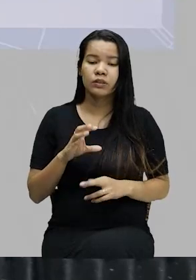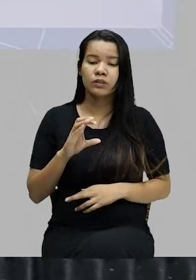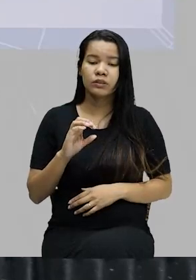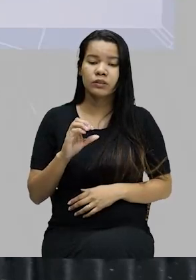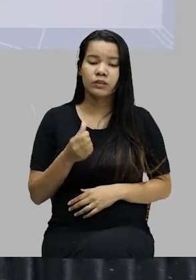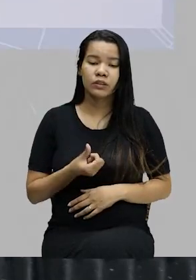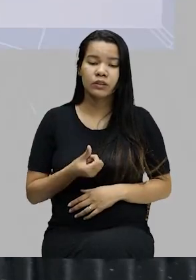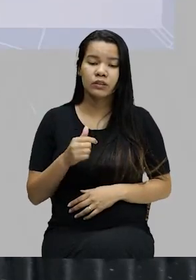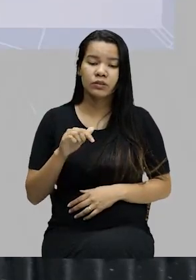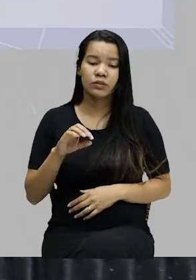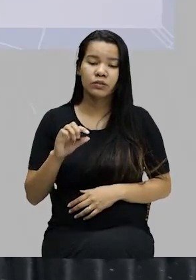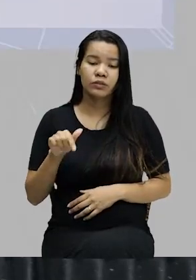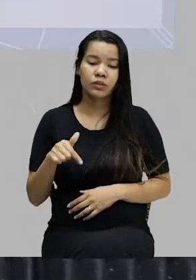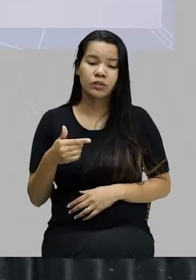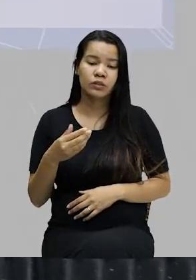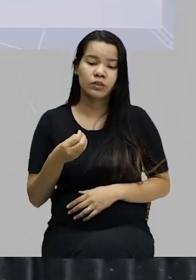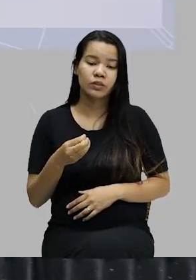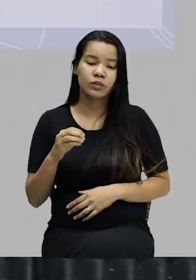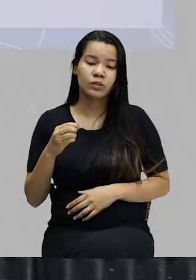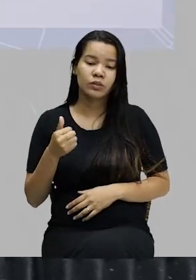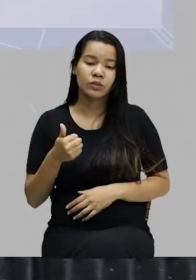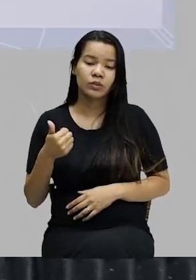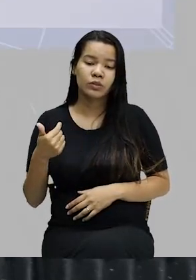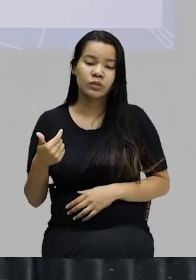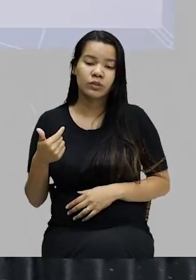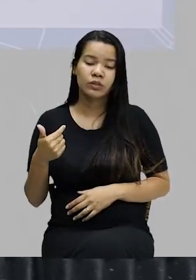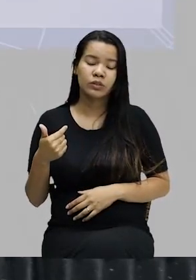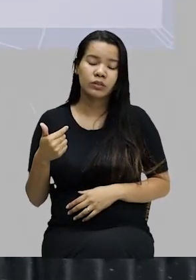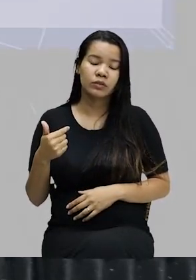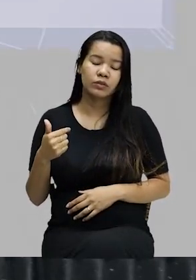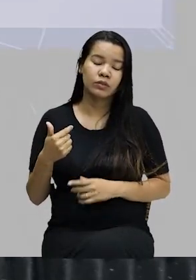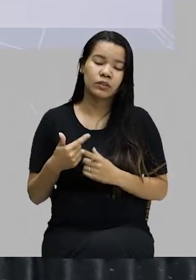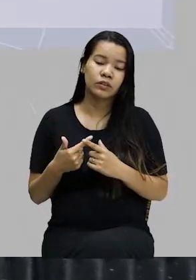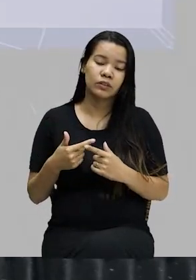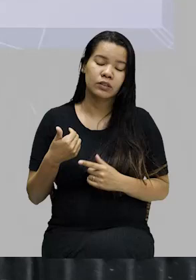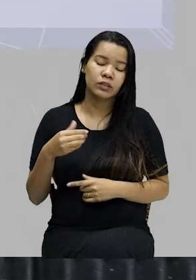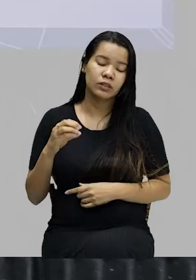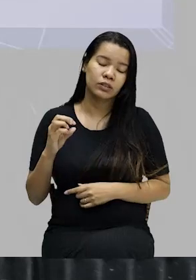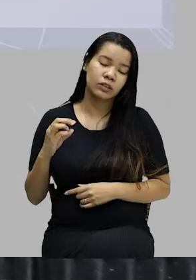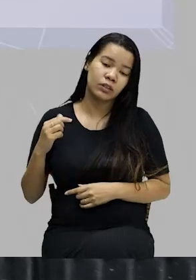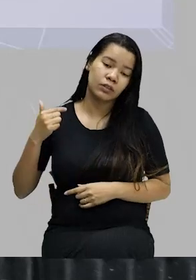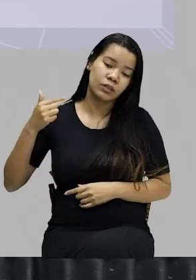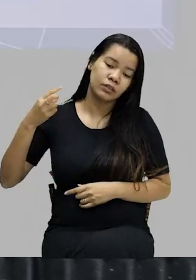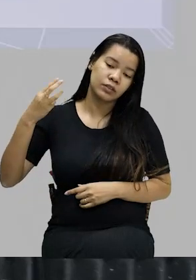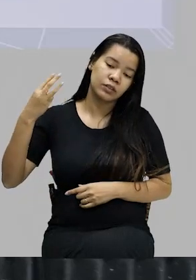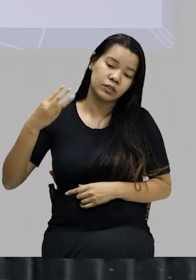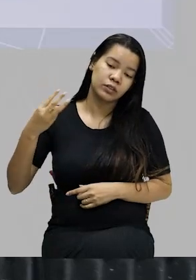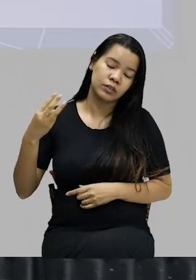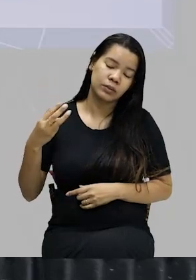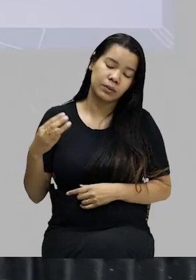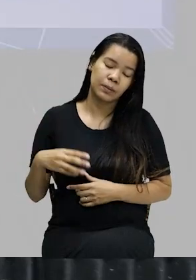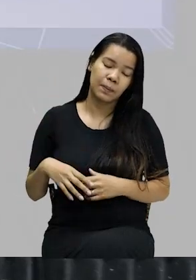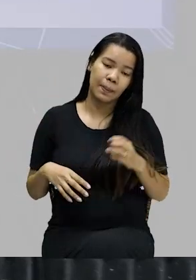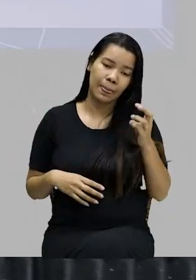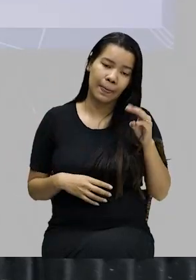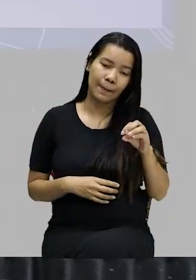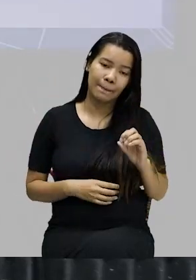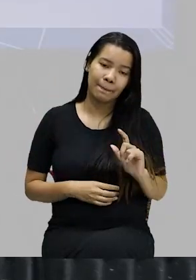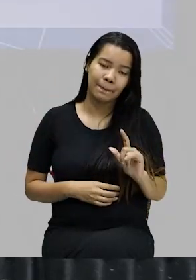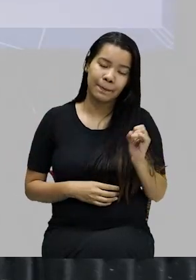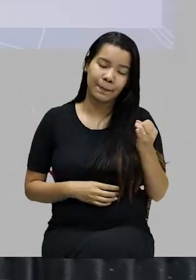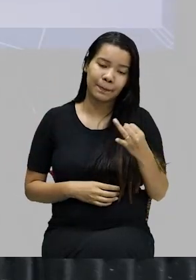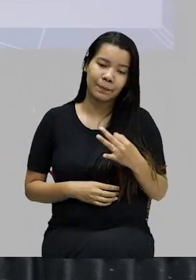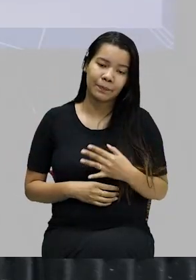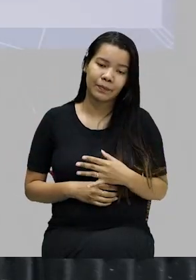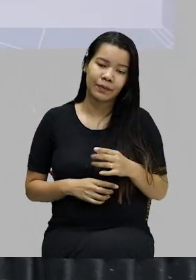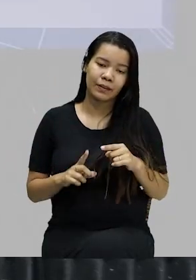6,02 vezes 10 elevado a 23. Mol é a quantidade de matéria que contém tantas